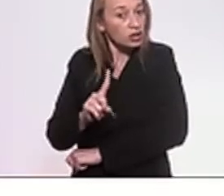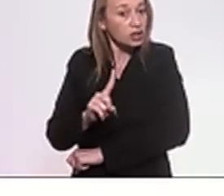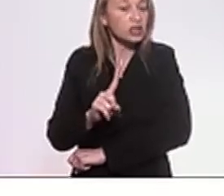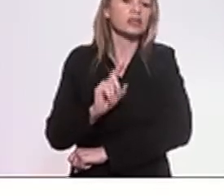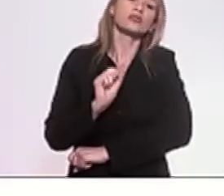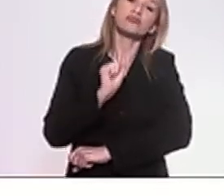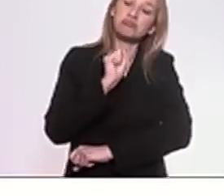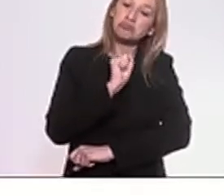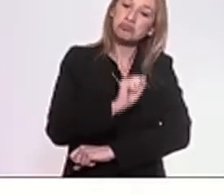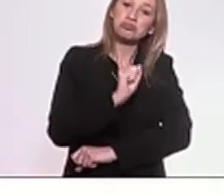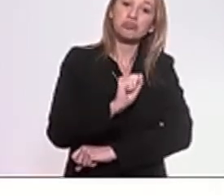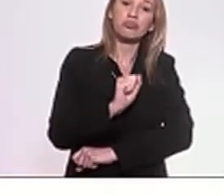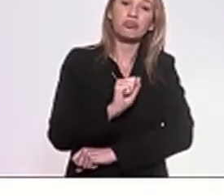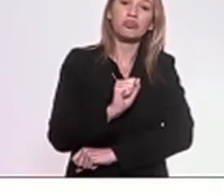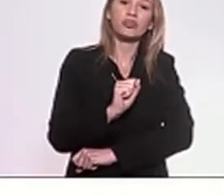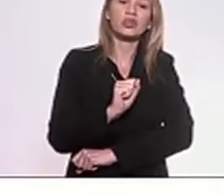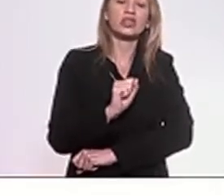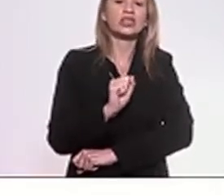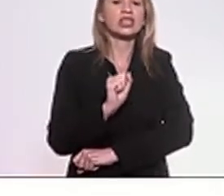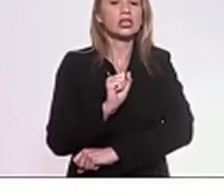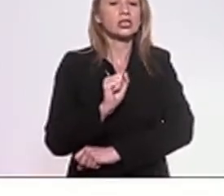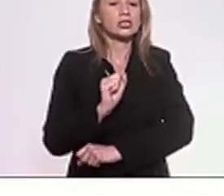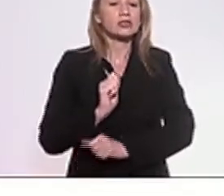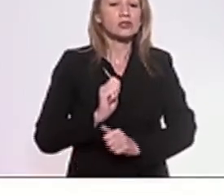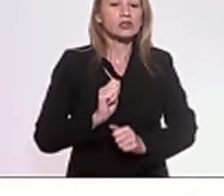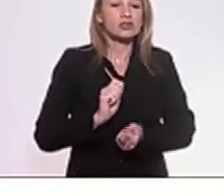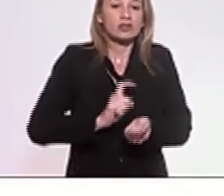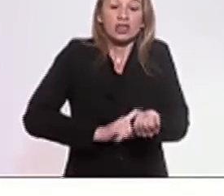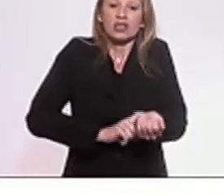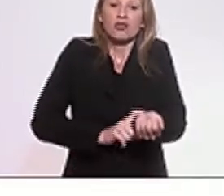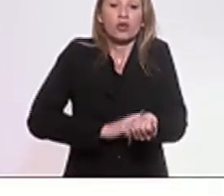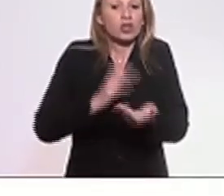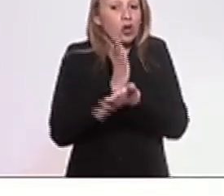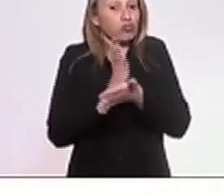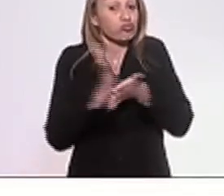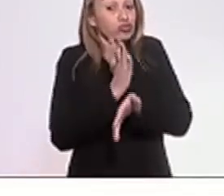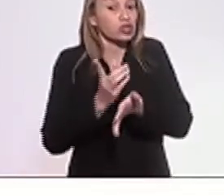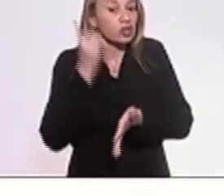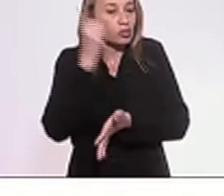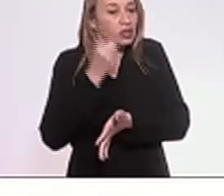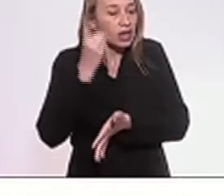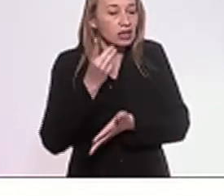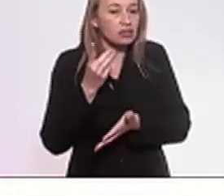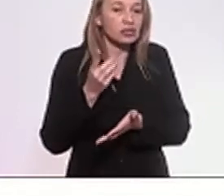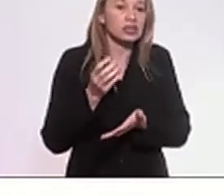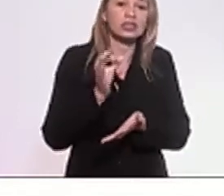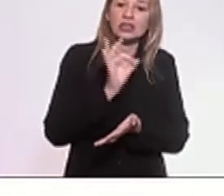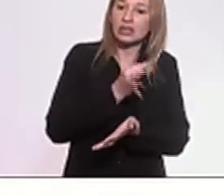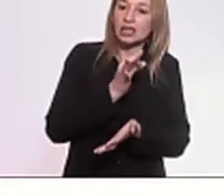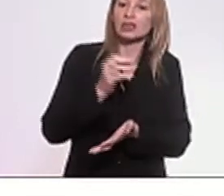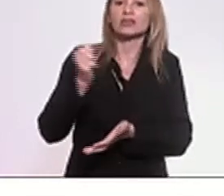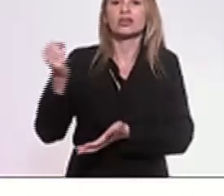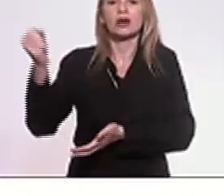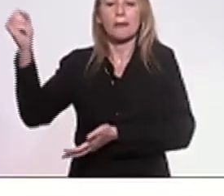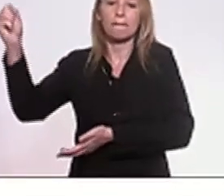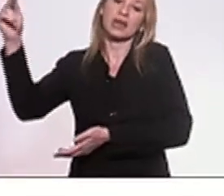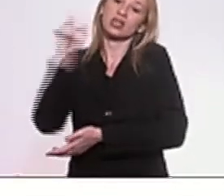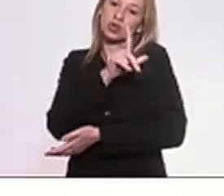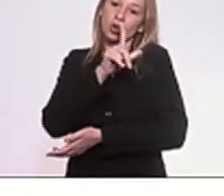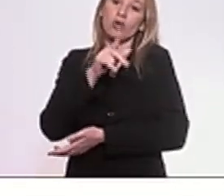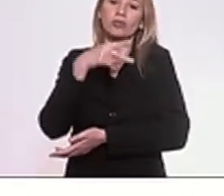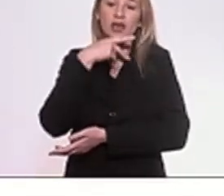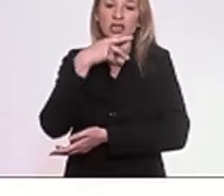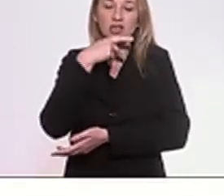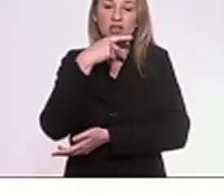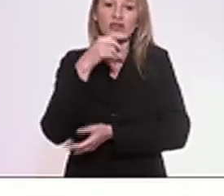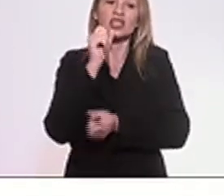Talvez seja isso que tenha incomodado muitos parlamentares, inclusive parlamentares do PSOL, que vieram aqui nesse